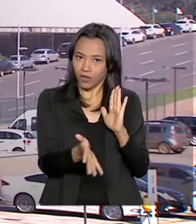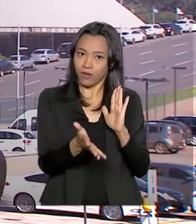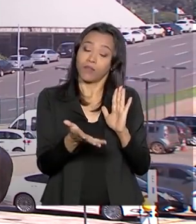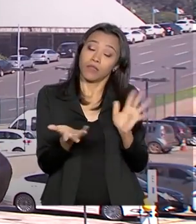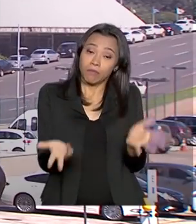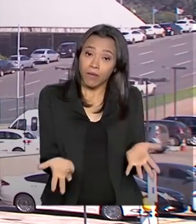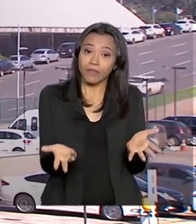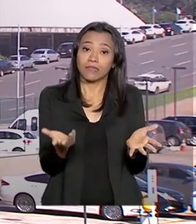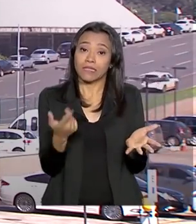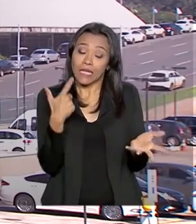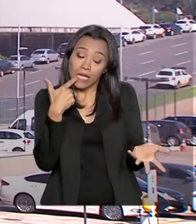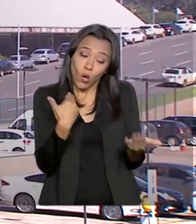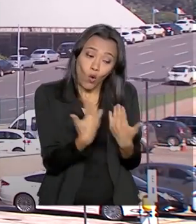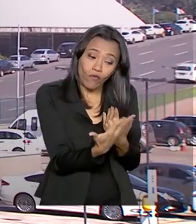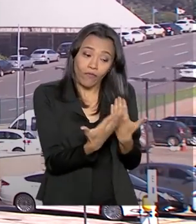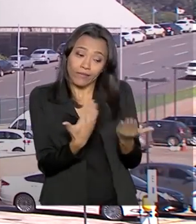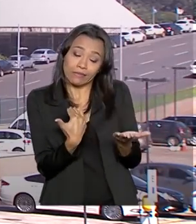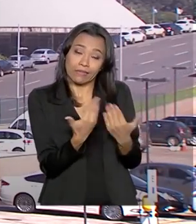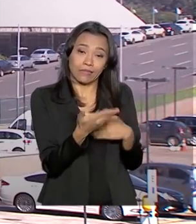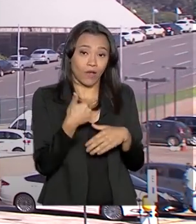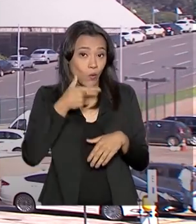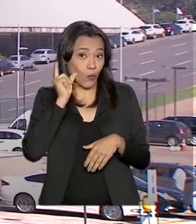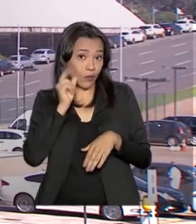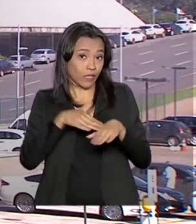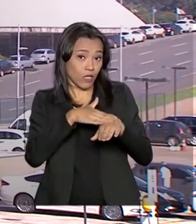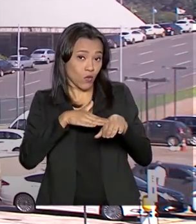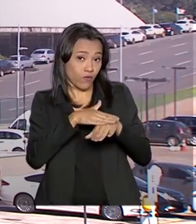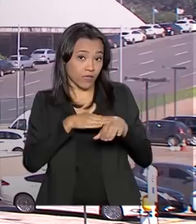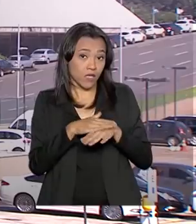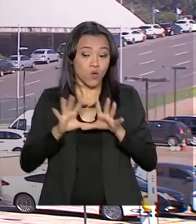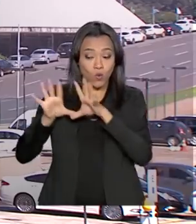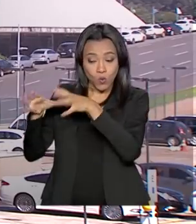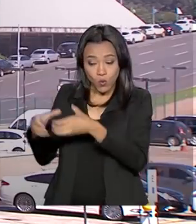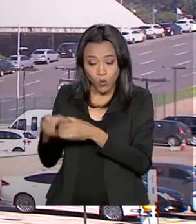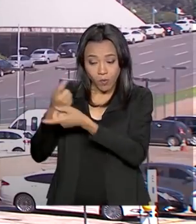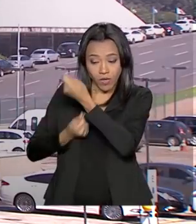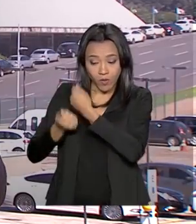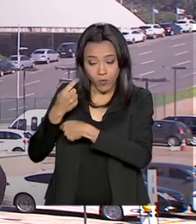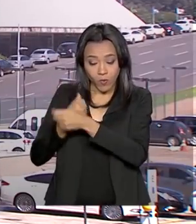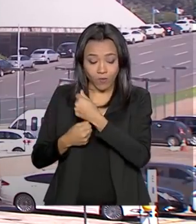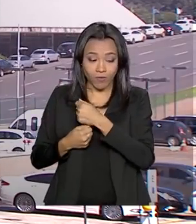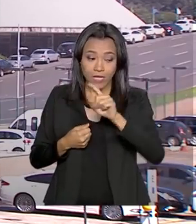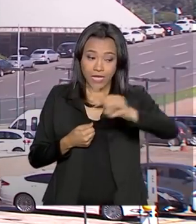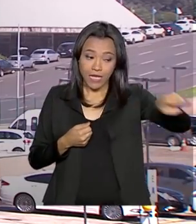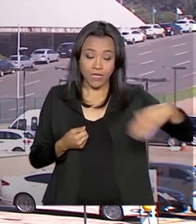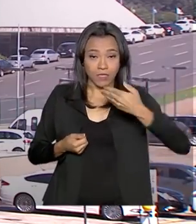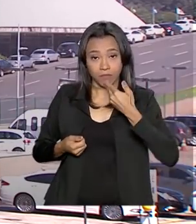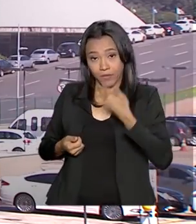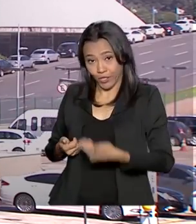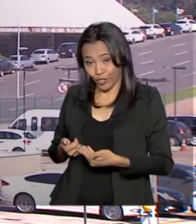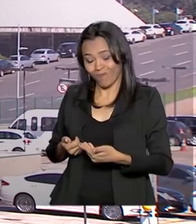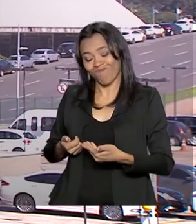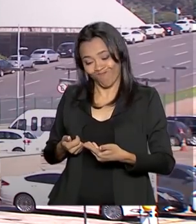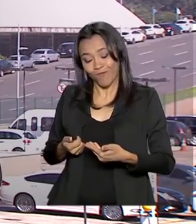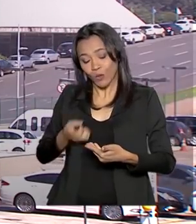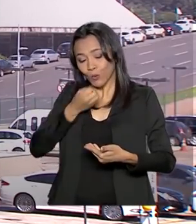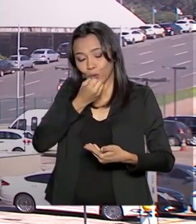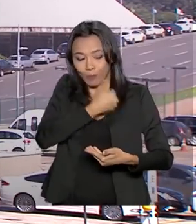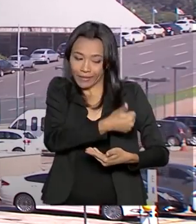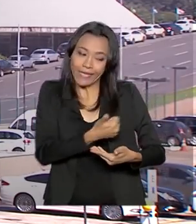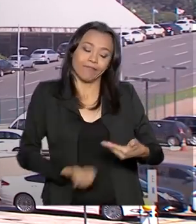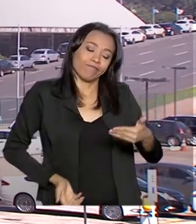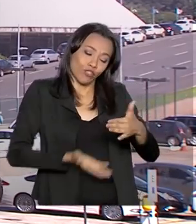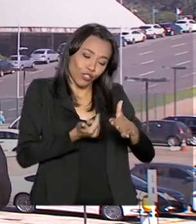Freitas. Nas negociações de ontem, a equipe econômica atendeu a pedidos aí dos deputados e decidiu retirar